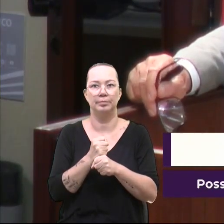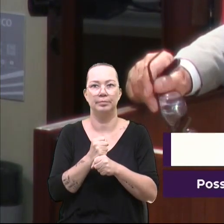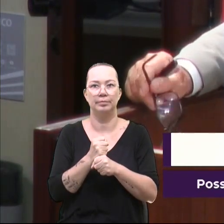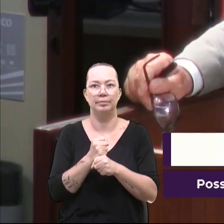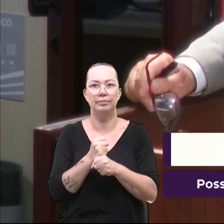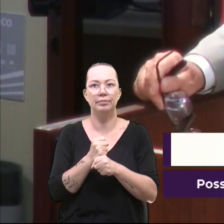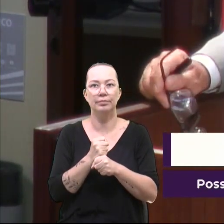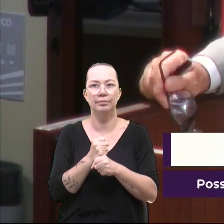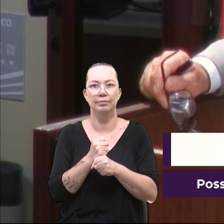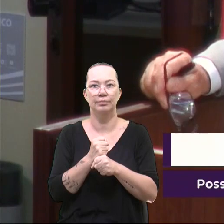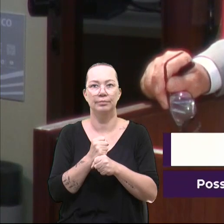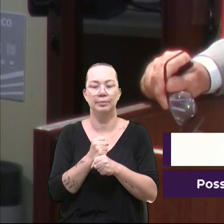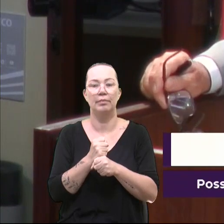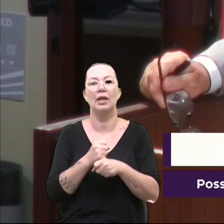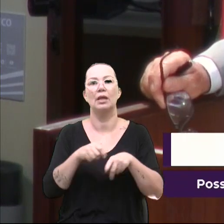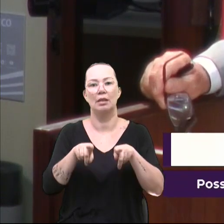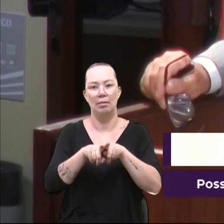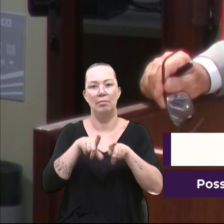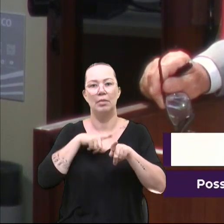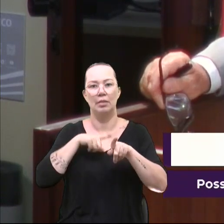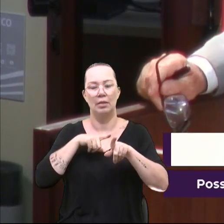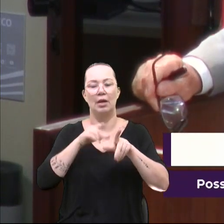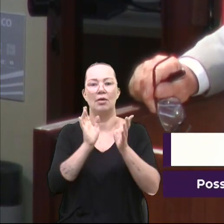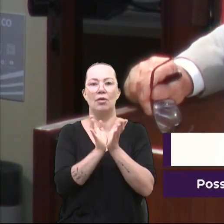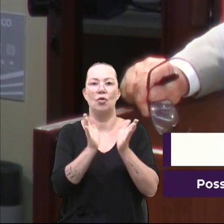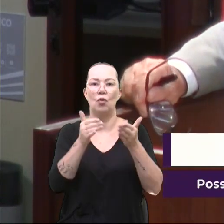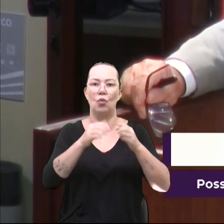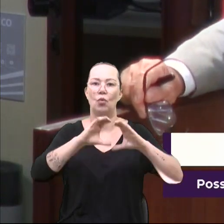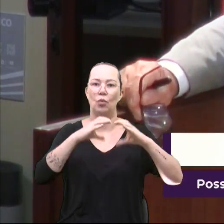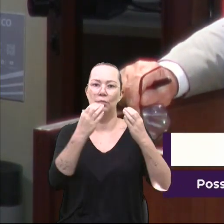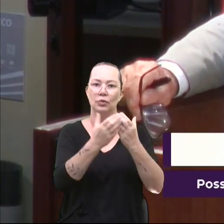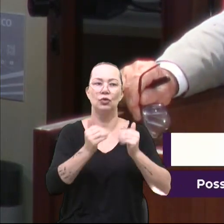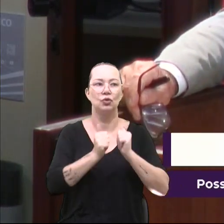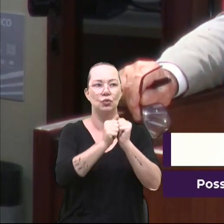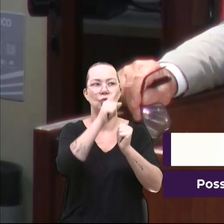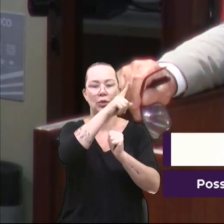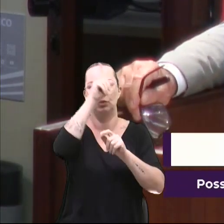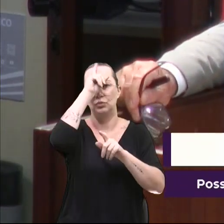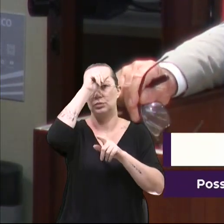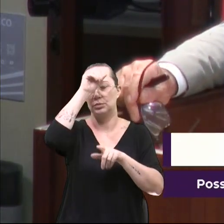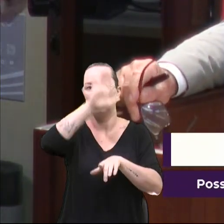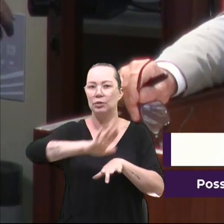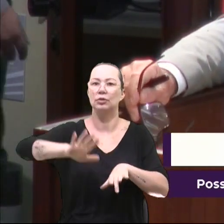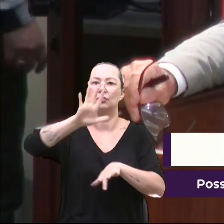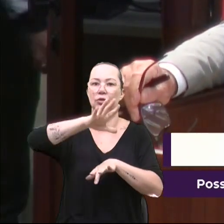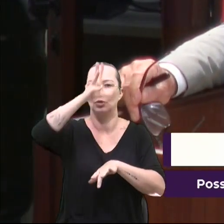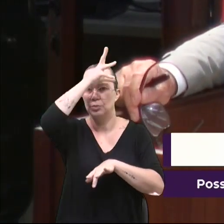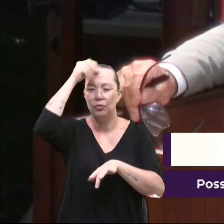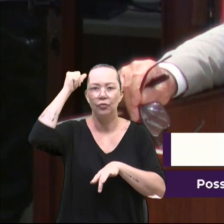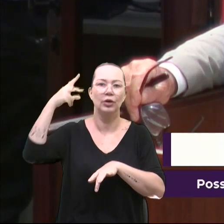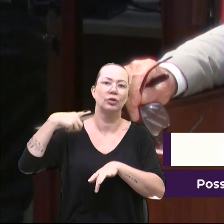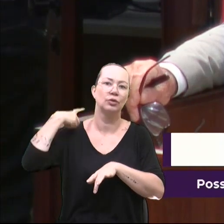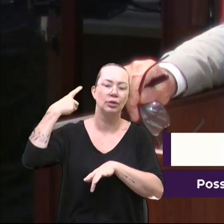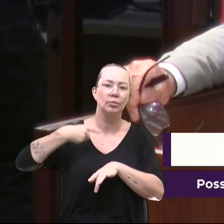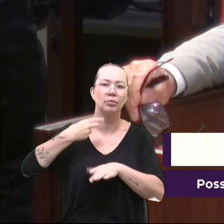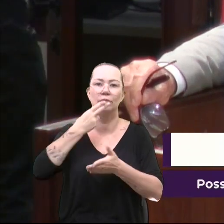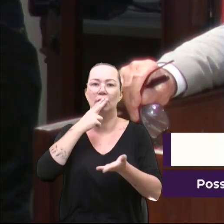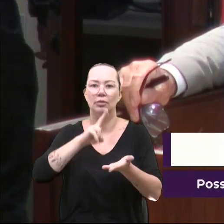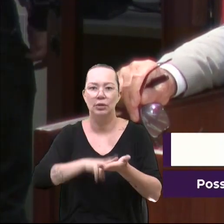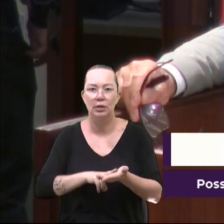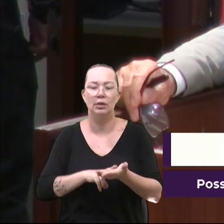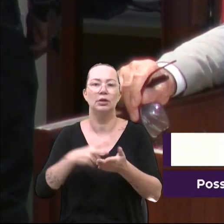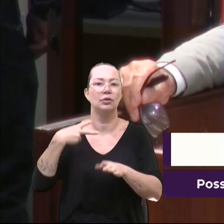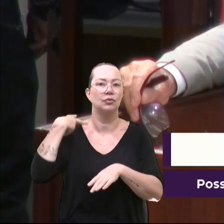Inclusive, naquela comitiva para o Hospital Geral, com o prefeito, com o deputado Neri, com